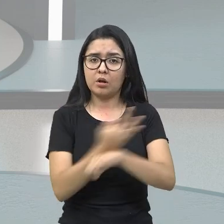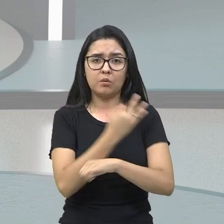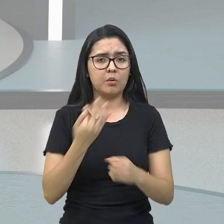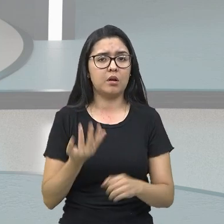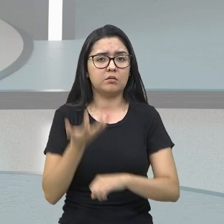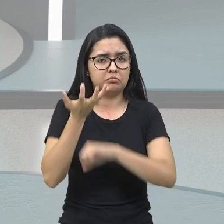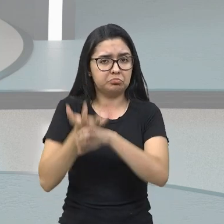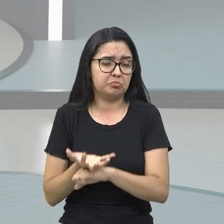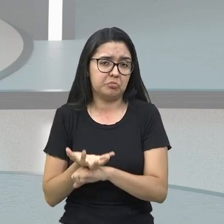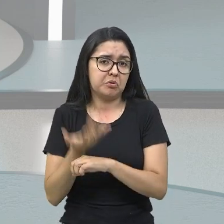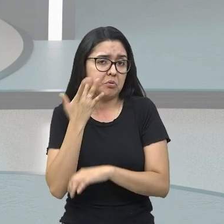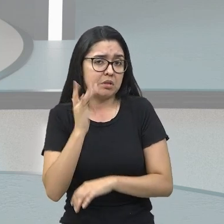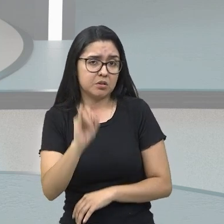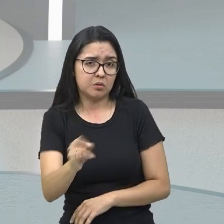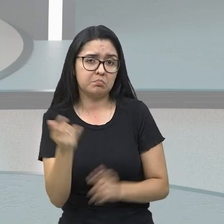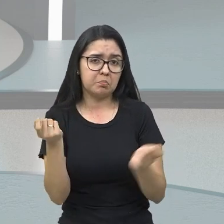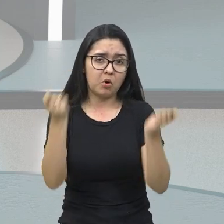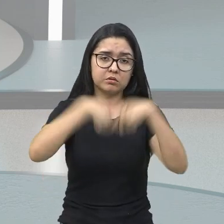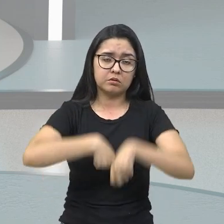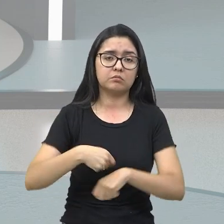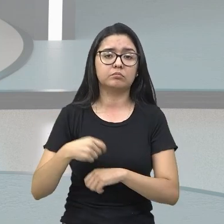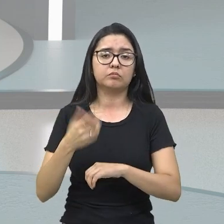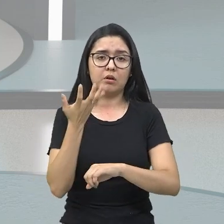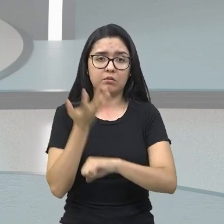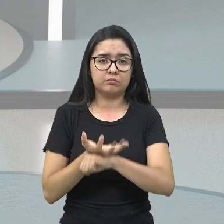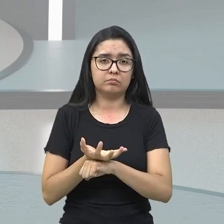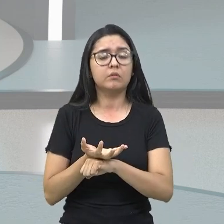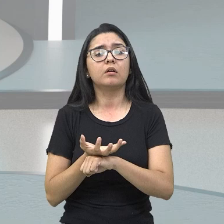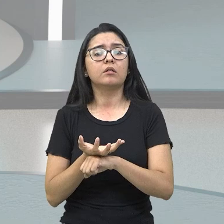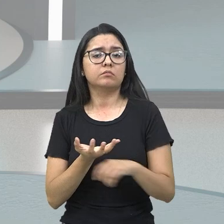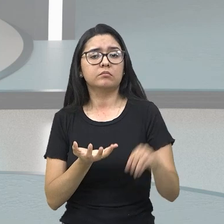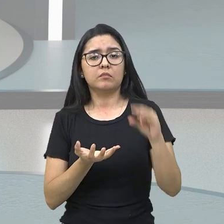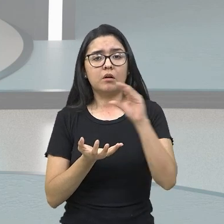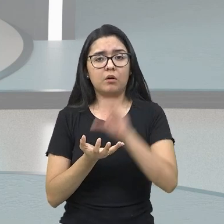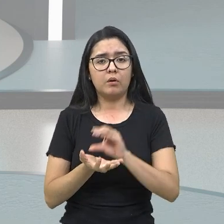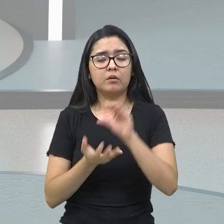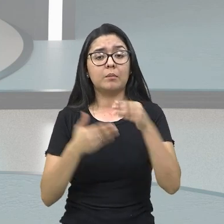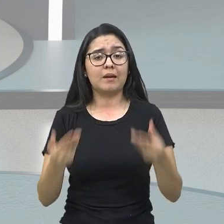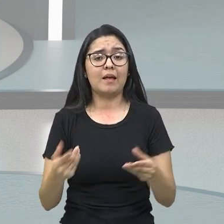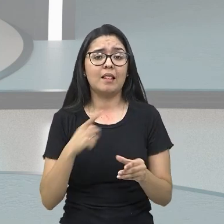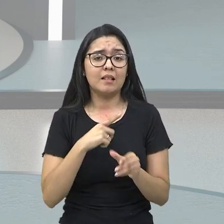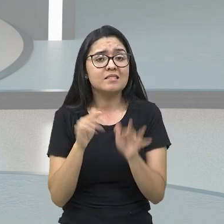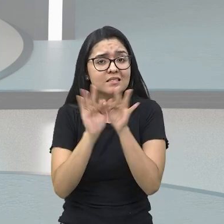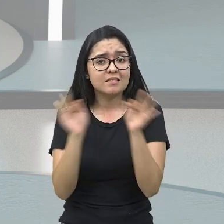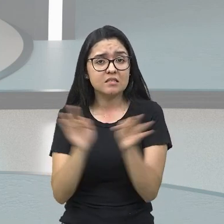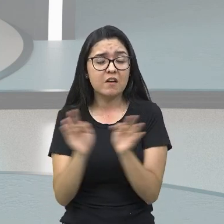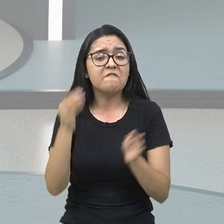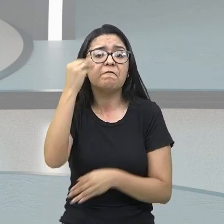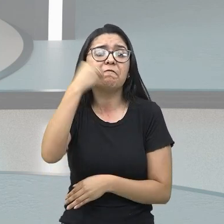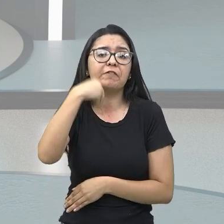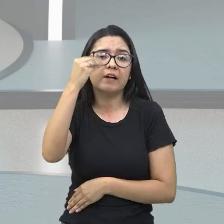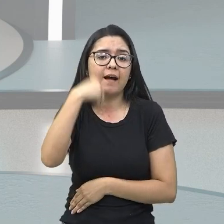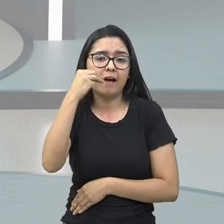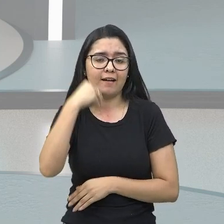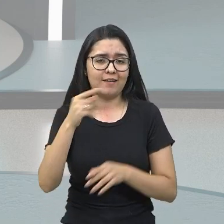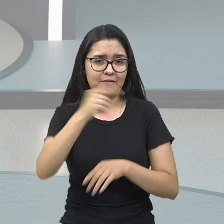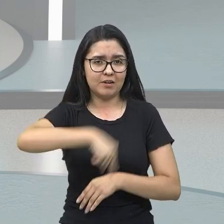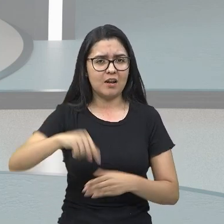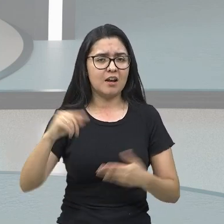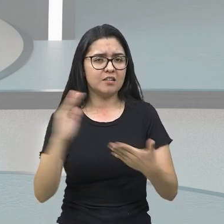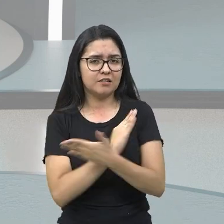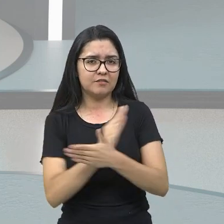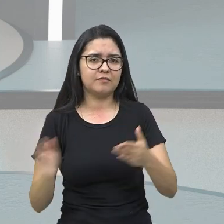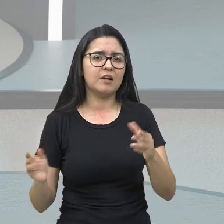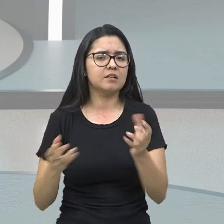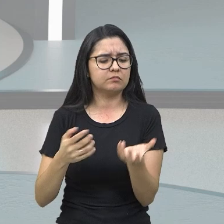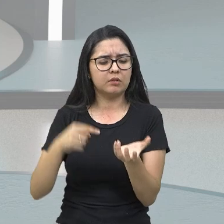sapo conseguiria ficar em cima. As Vitórias Régias são plantas muito sensíveis. Geralmente elas estão furadas, vocês podem reparar, devem